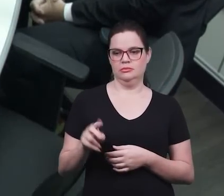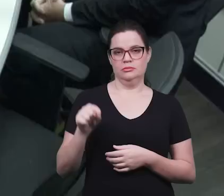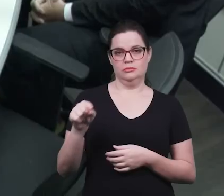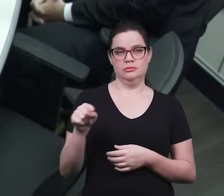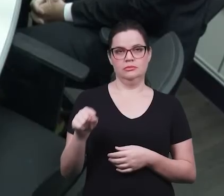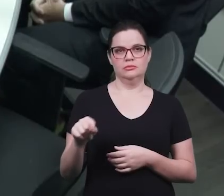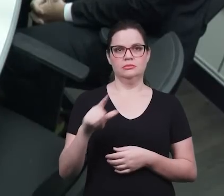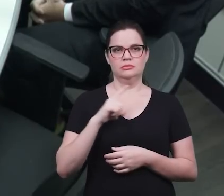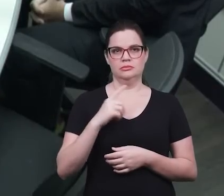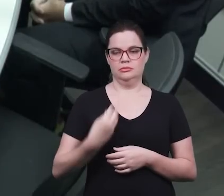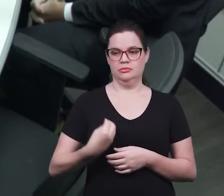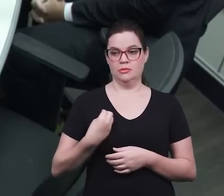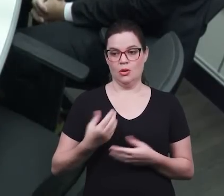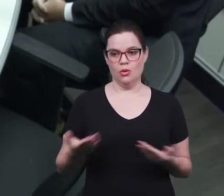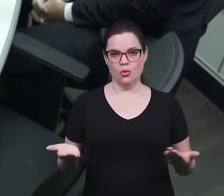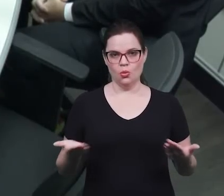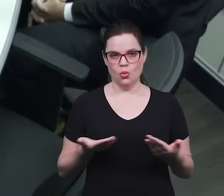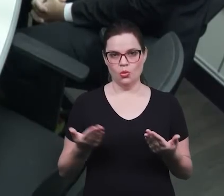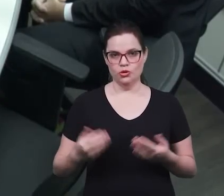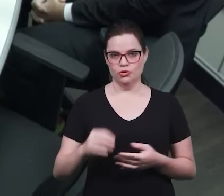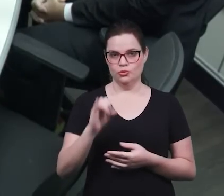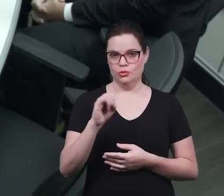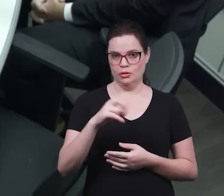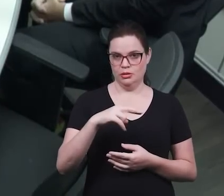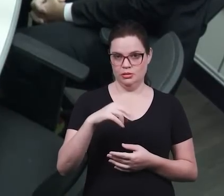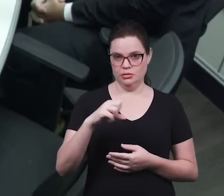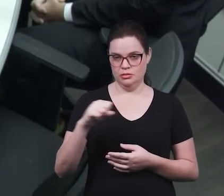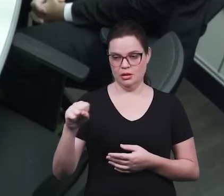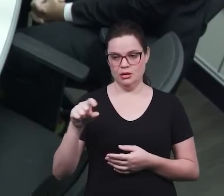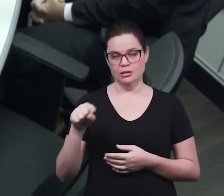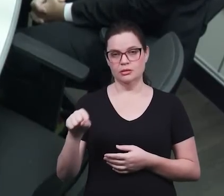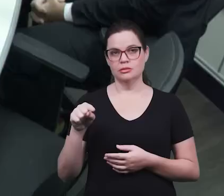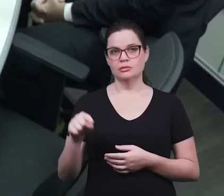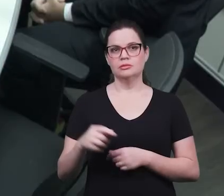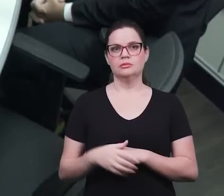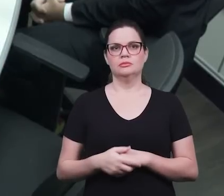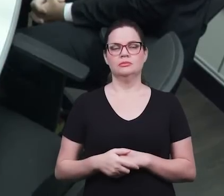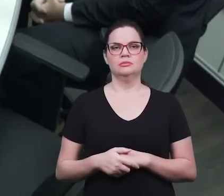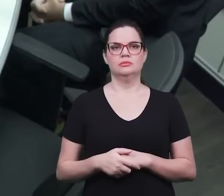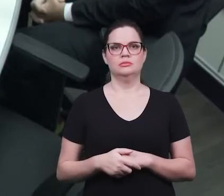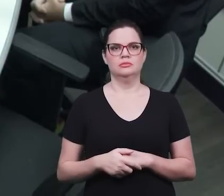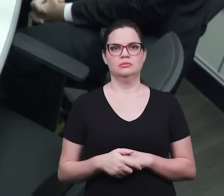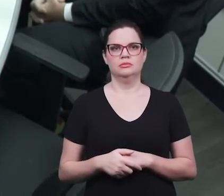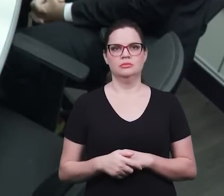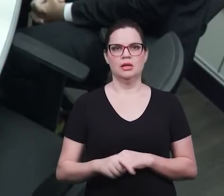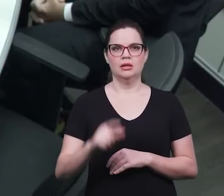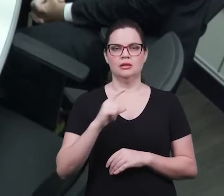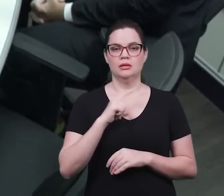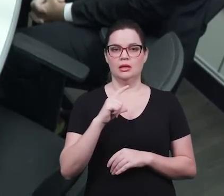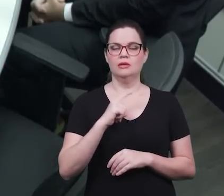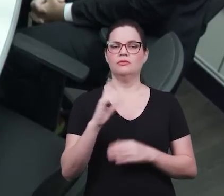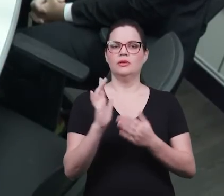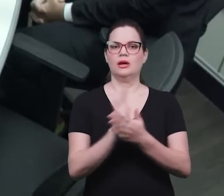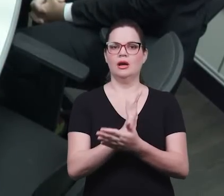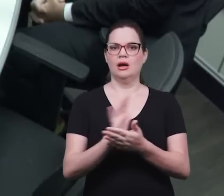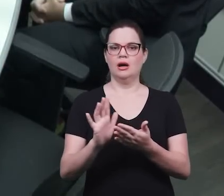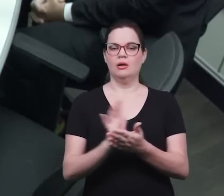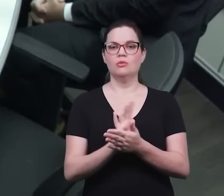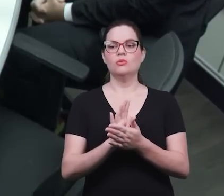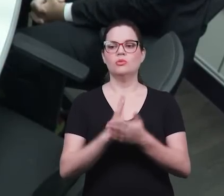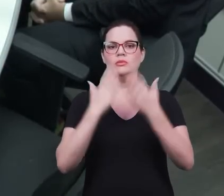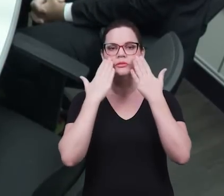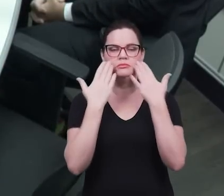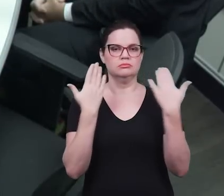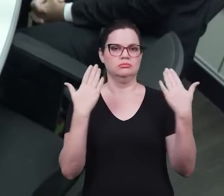uma situação atual do INSS onde foram levantados e apresentados, veio a